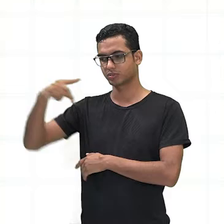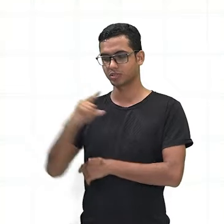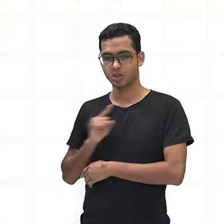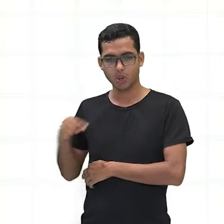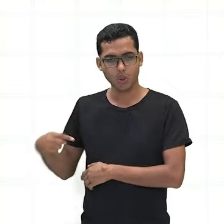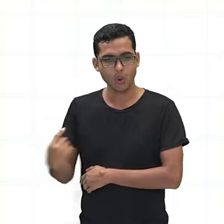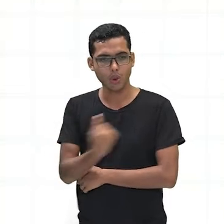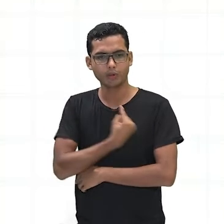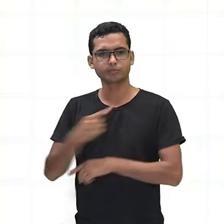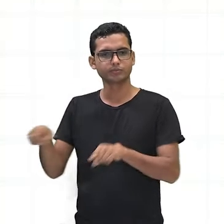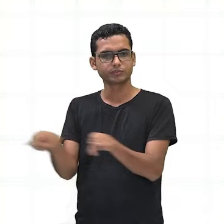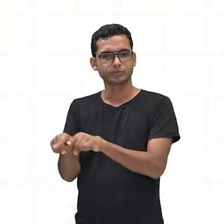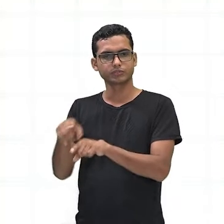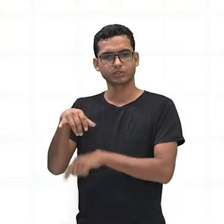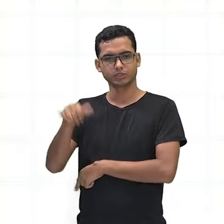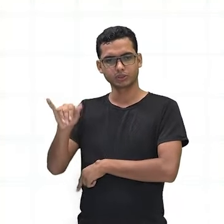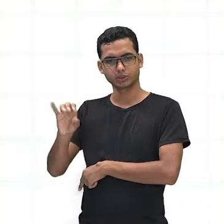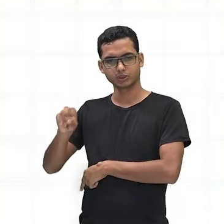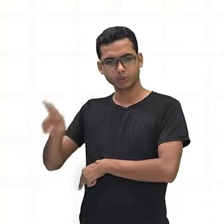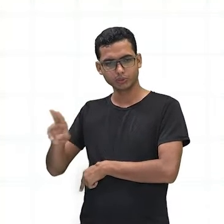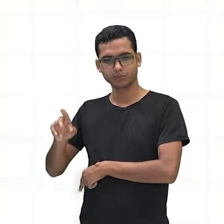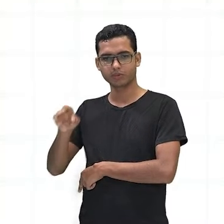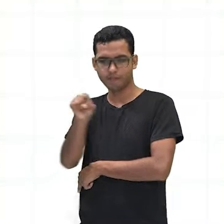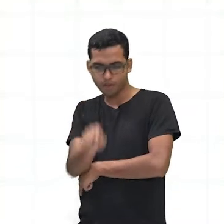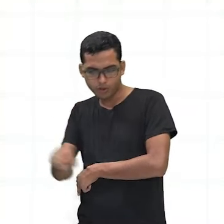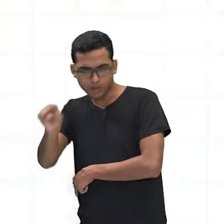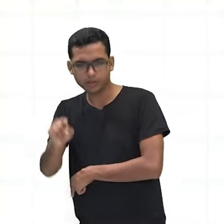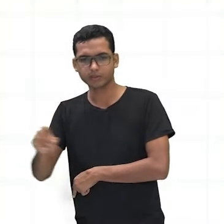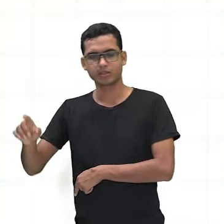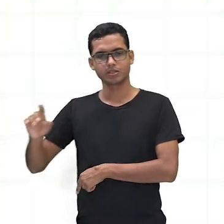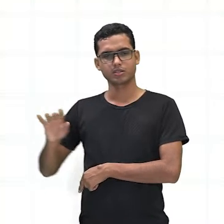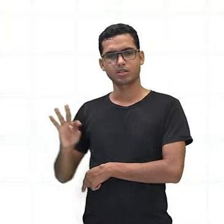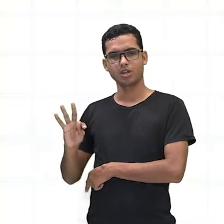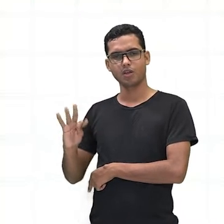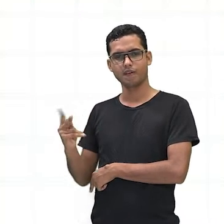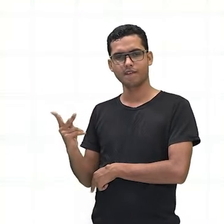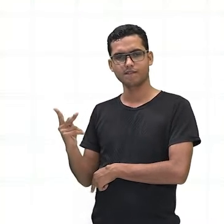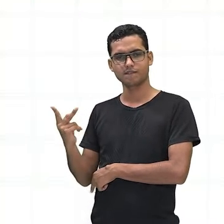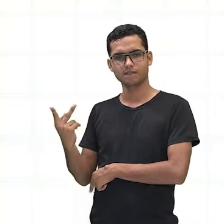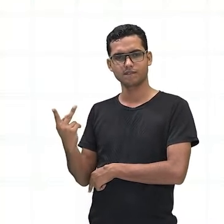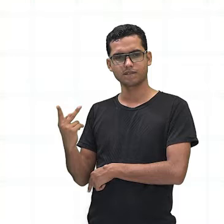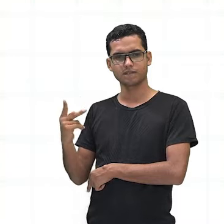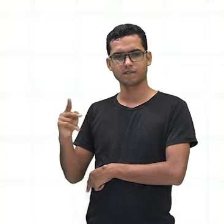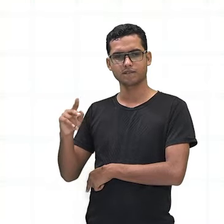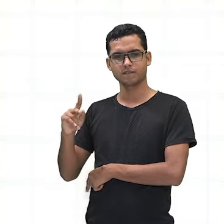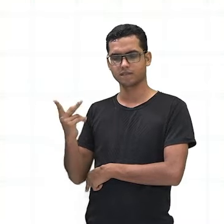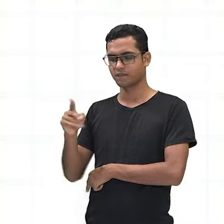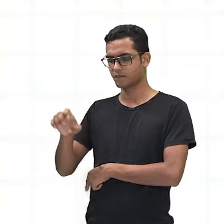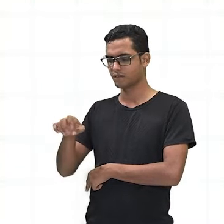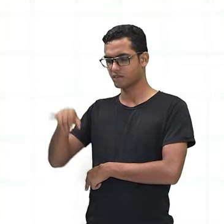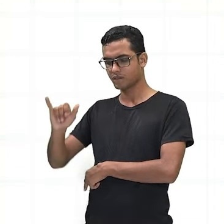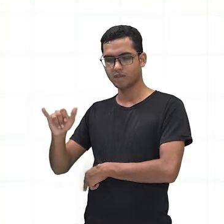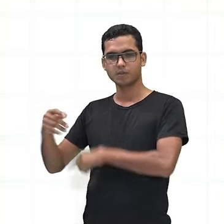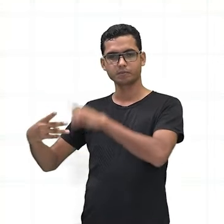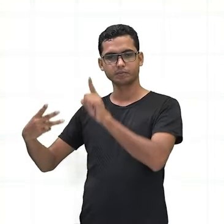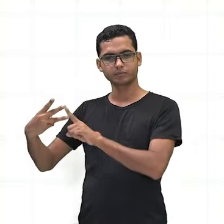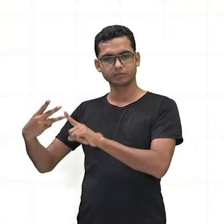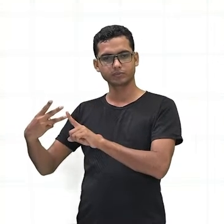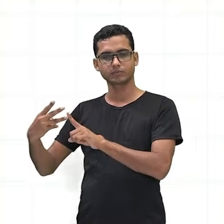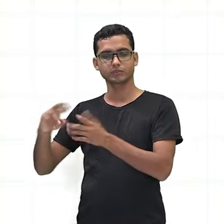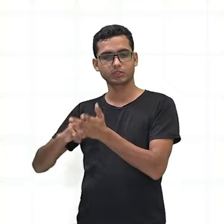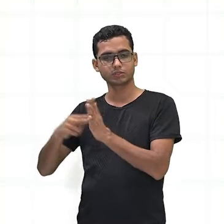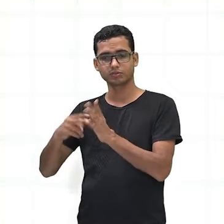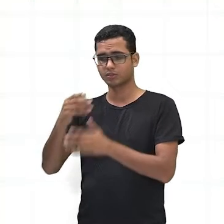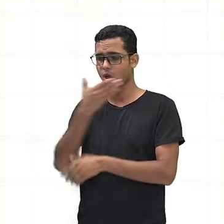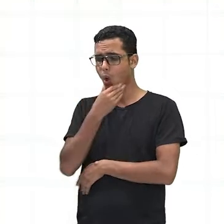que significa eles ou elas, certo? Então, o sujeito we, que significa nós temos também